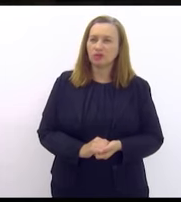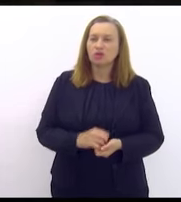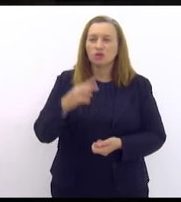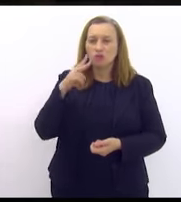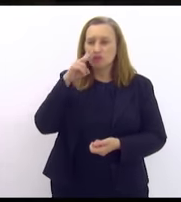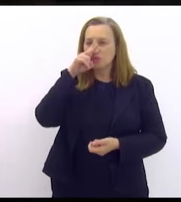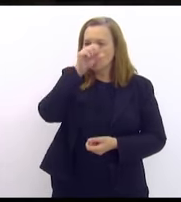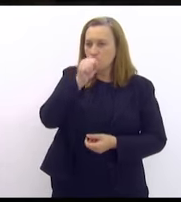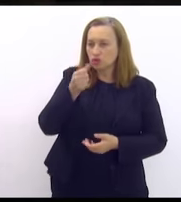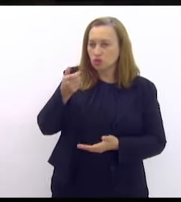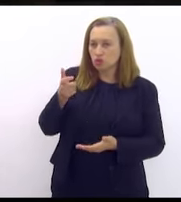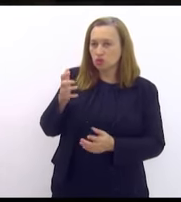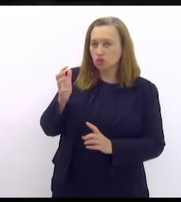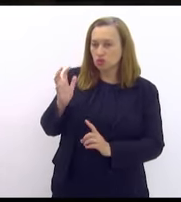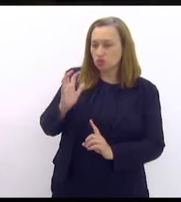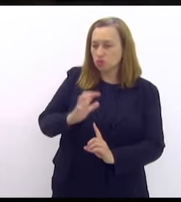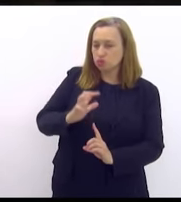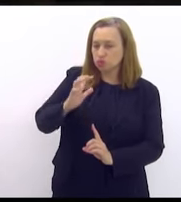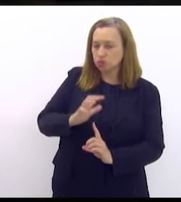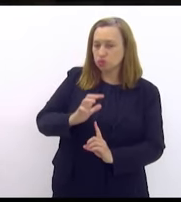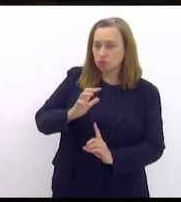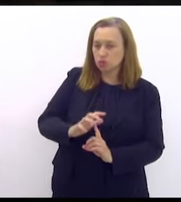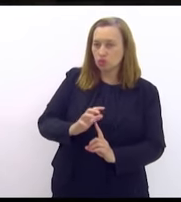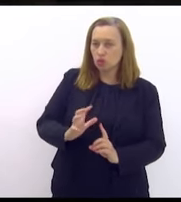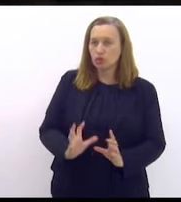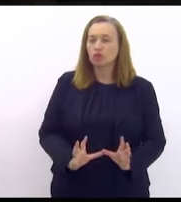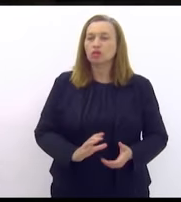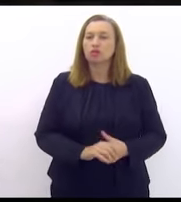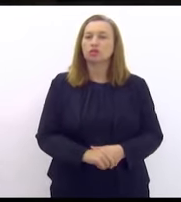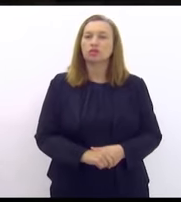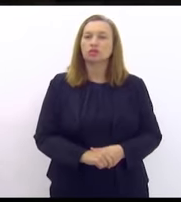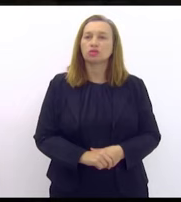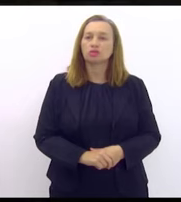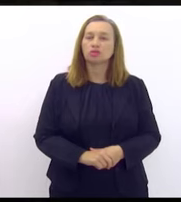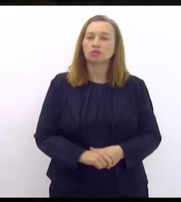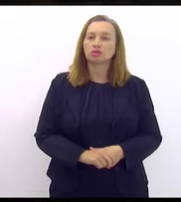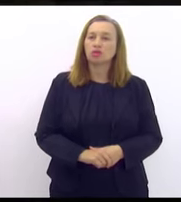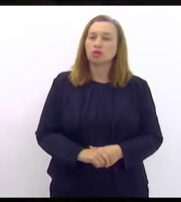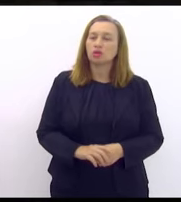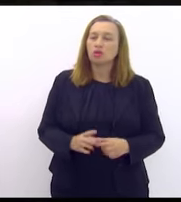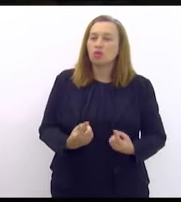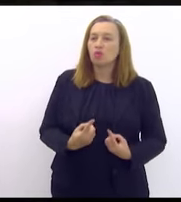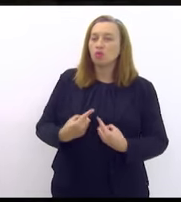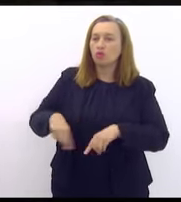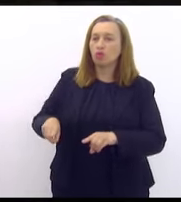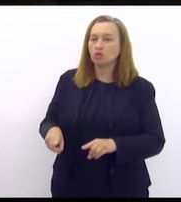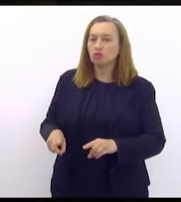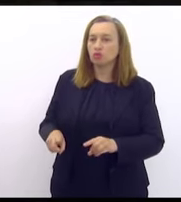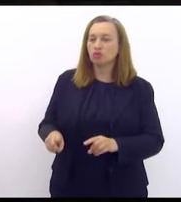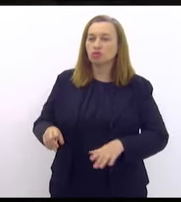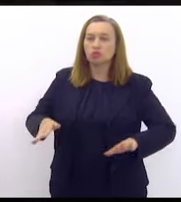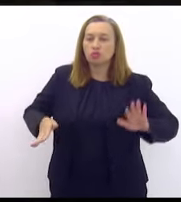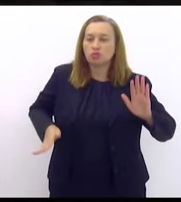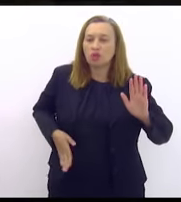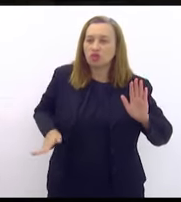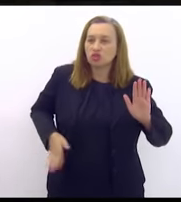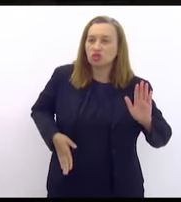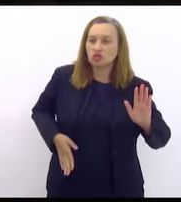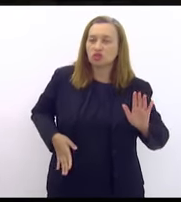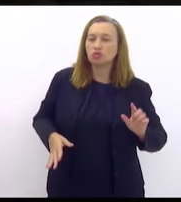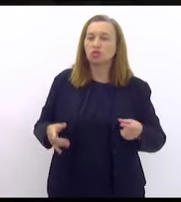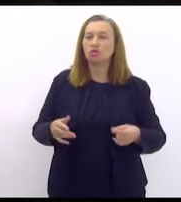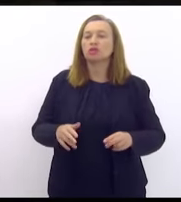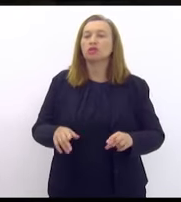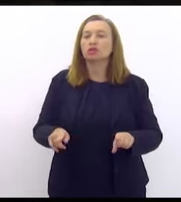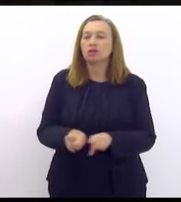forte pressão entre as cabeças coroadas do crime e entre elas aqueles que